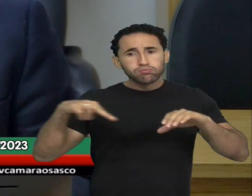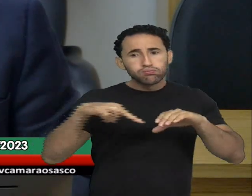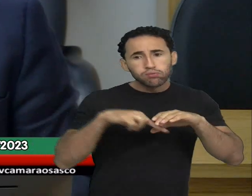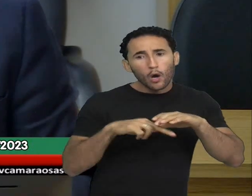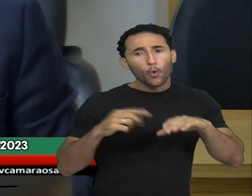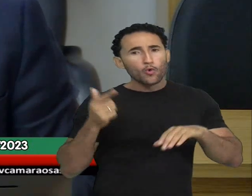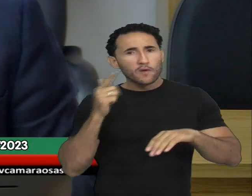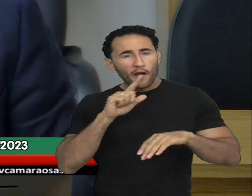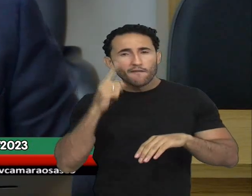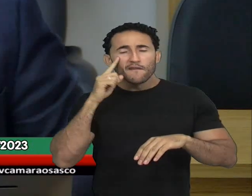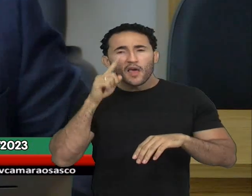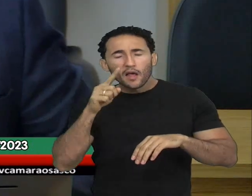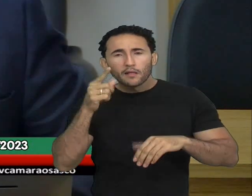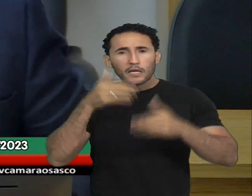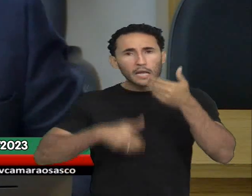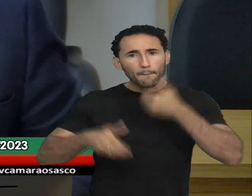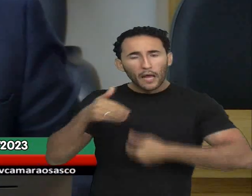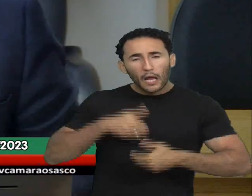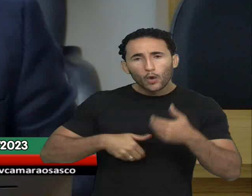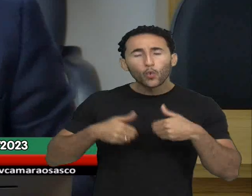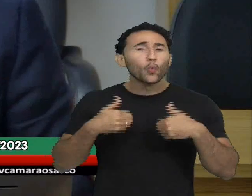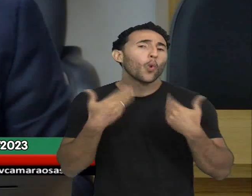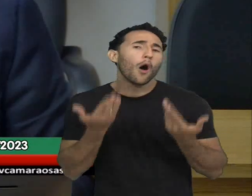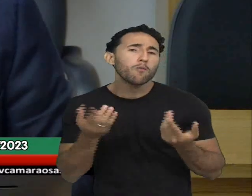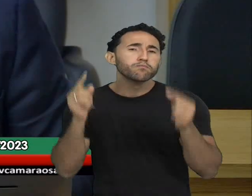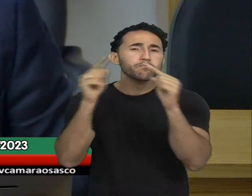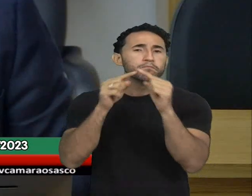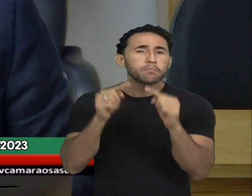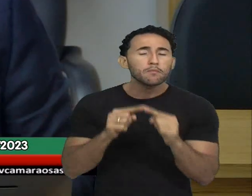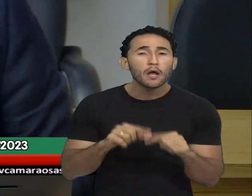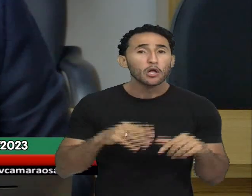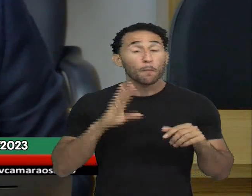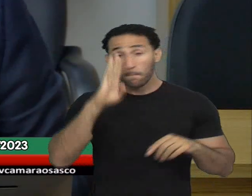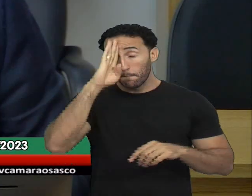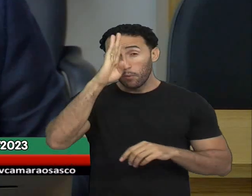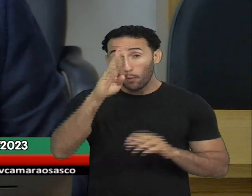esses tratamentos, né? Não é exclusivo para doença coronariana.